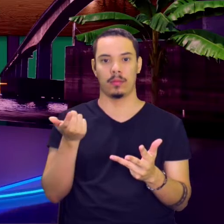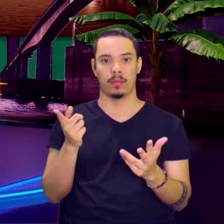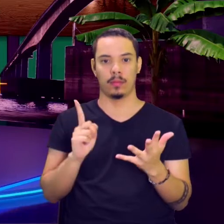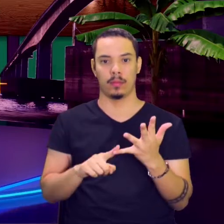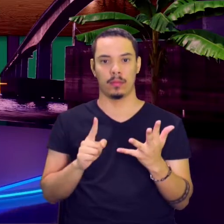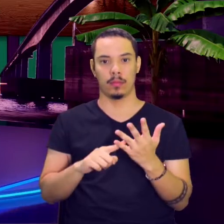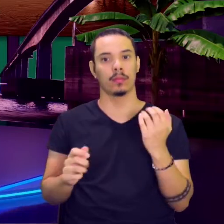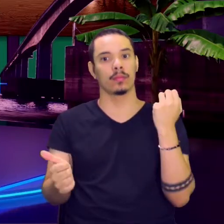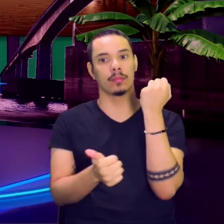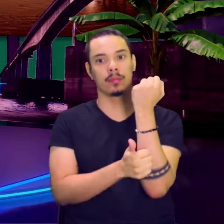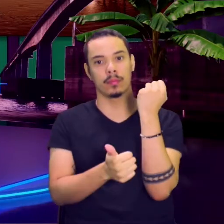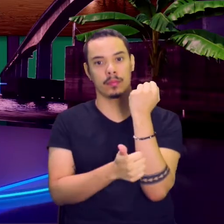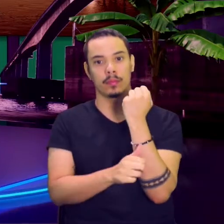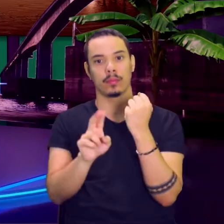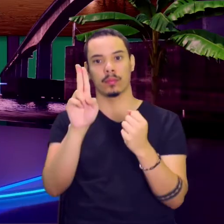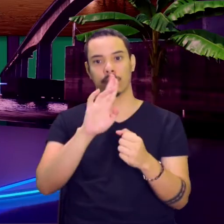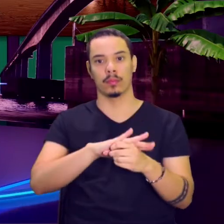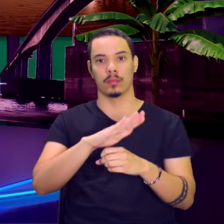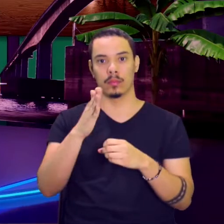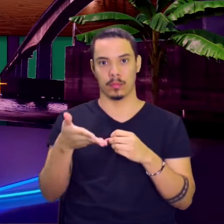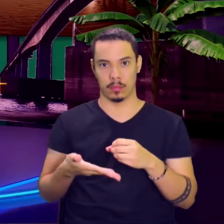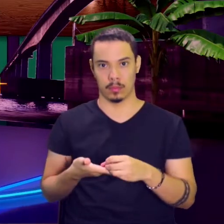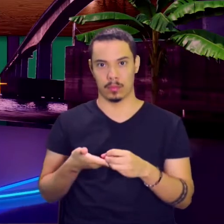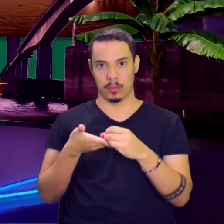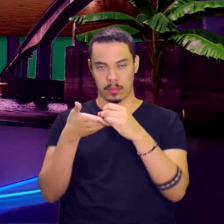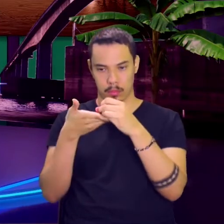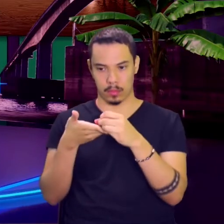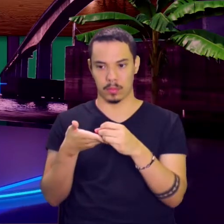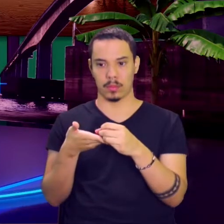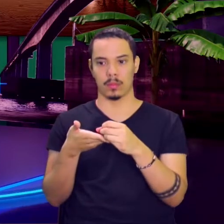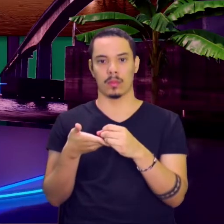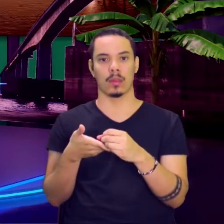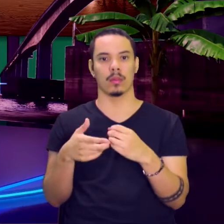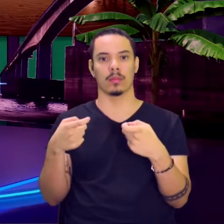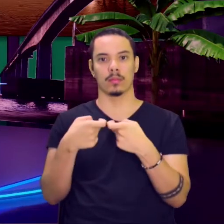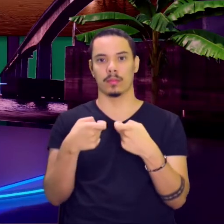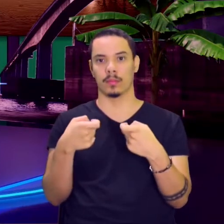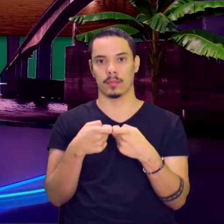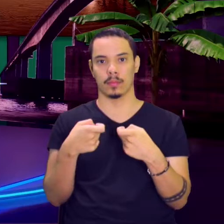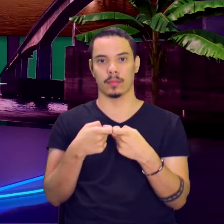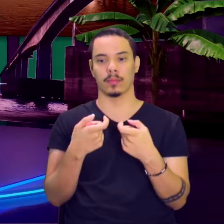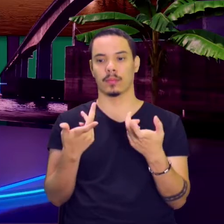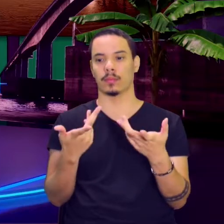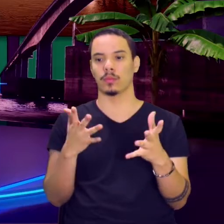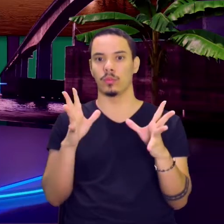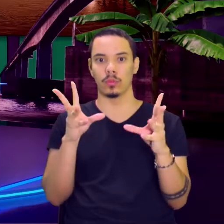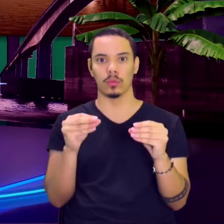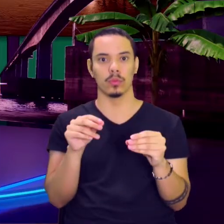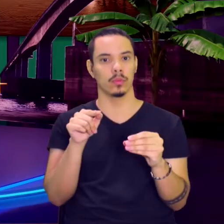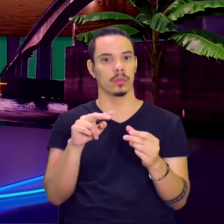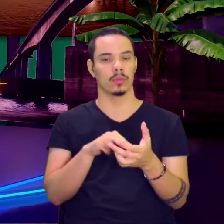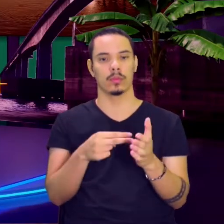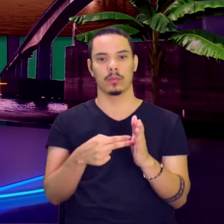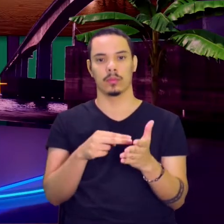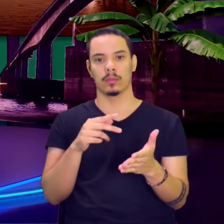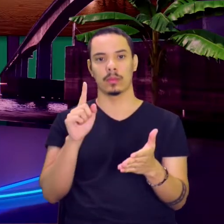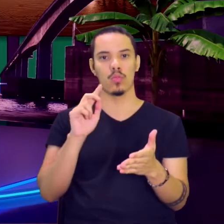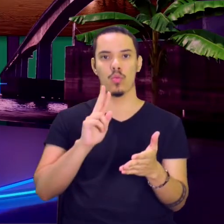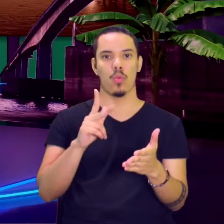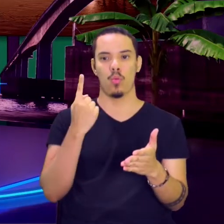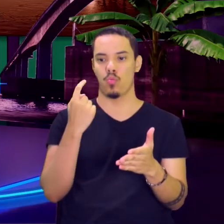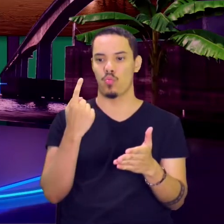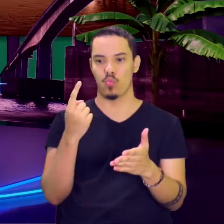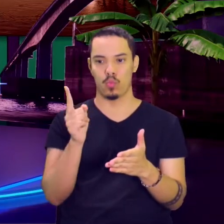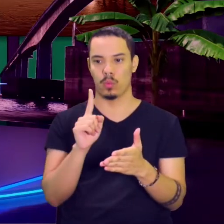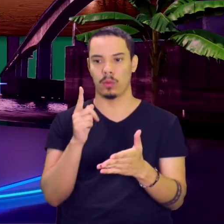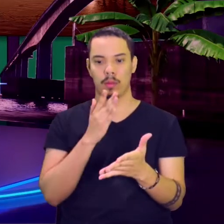madeira também de uso sustentável, Sim. né? Então a castanha. Então é isso que é múltiplo. São vários os recursos